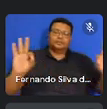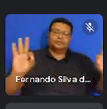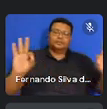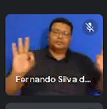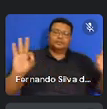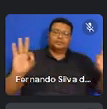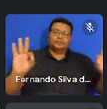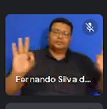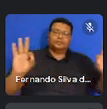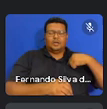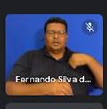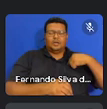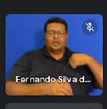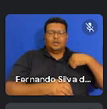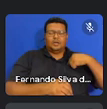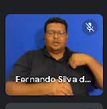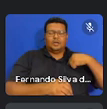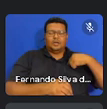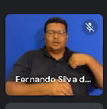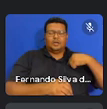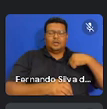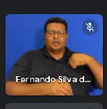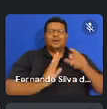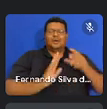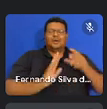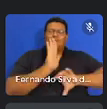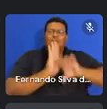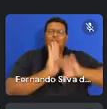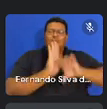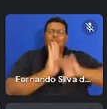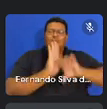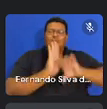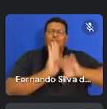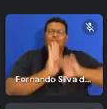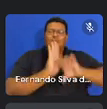muito tempo com esse conteúdo, eu quero ver se eu dou uma repassada.